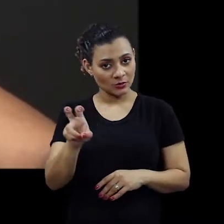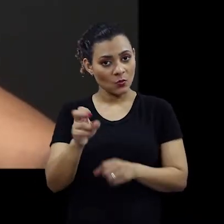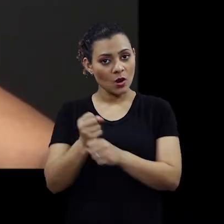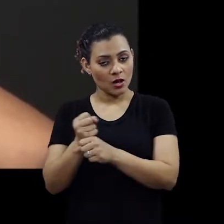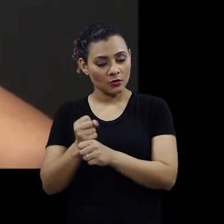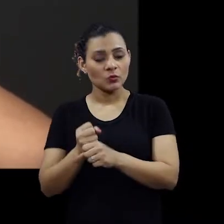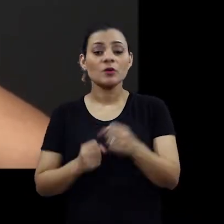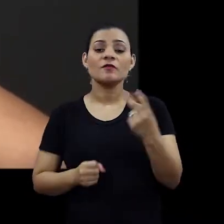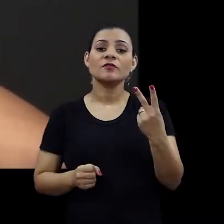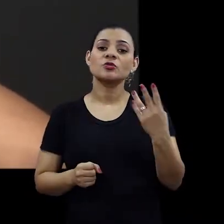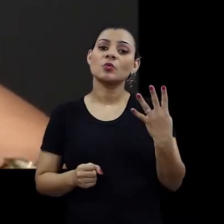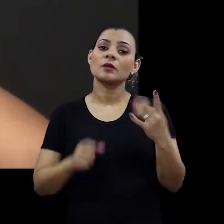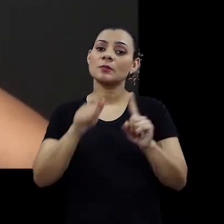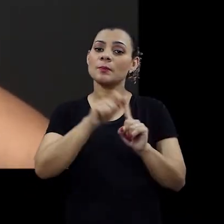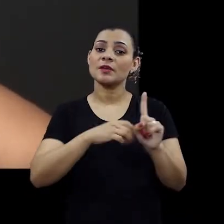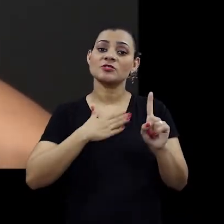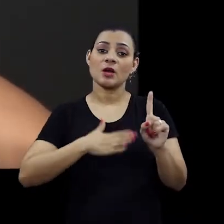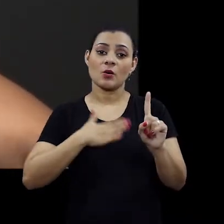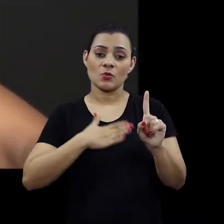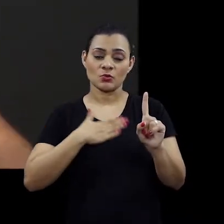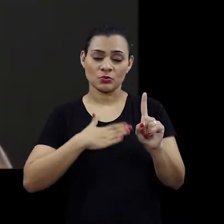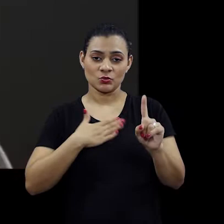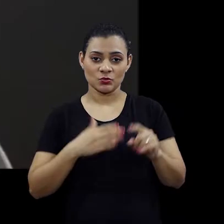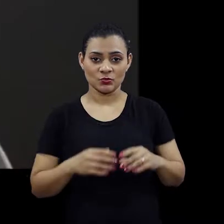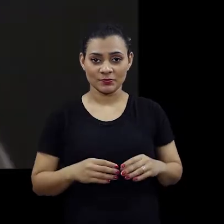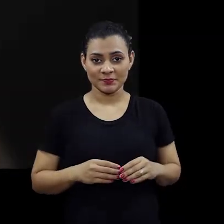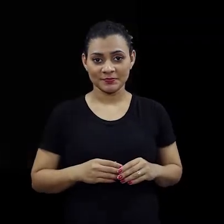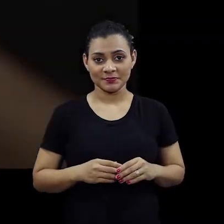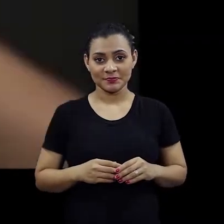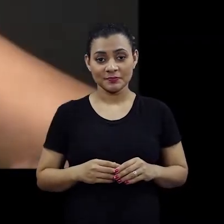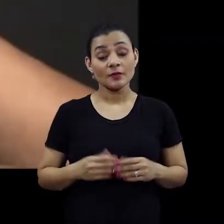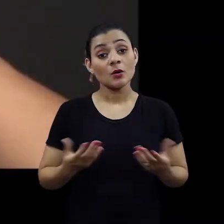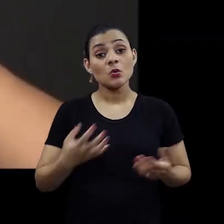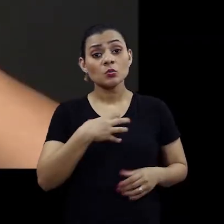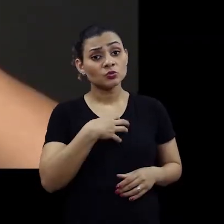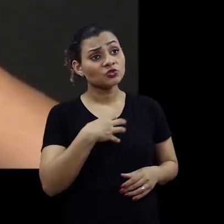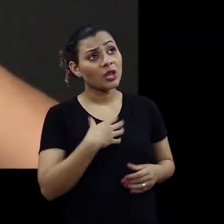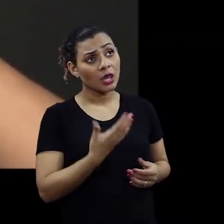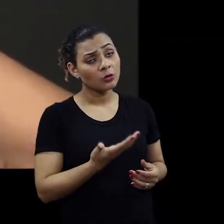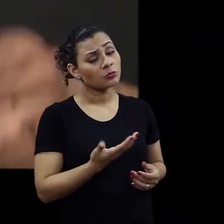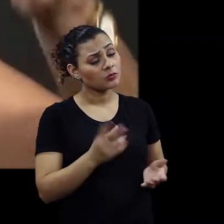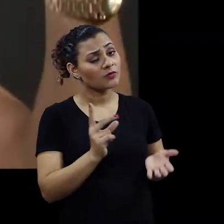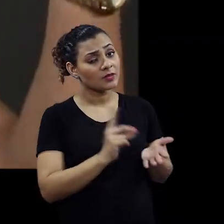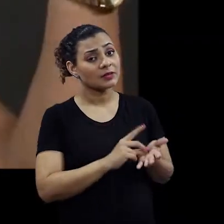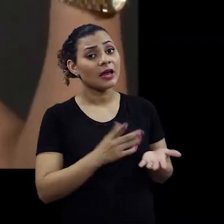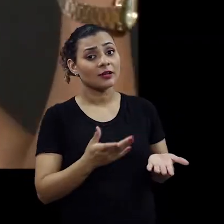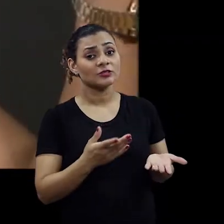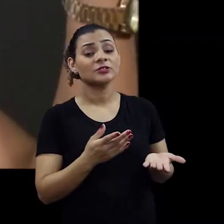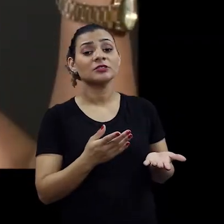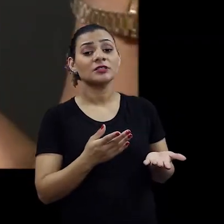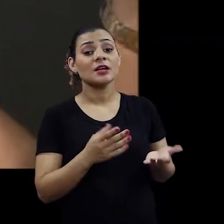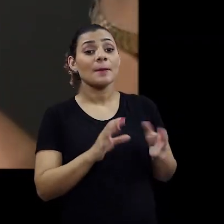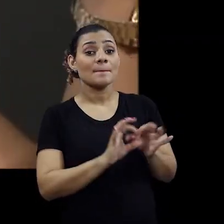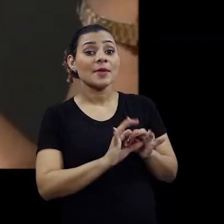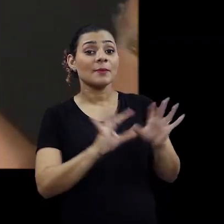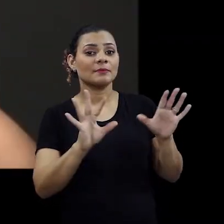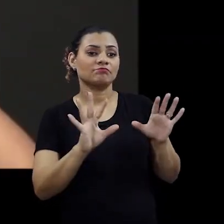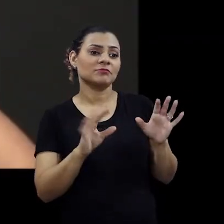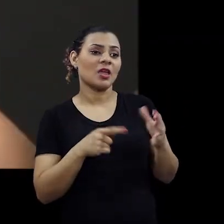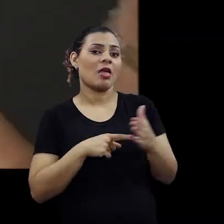1955, no dia 24 de agosto, 24 de agosto de 1955. De uma forma ou de outra, o verso permitiu que